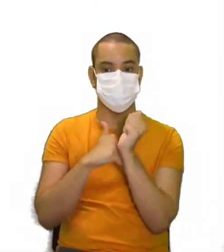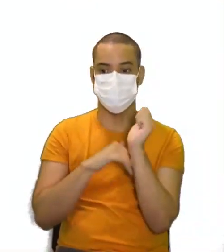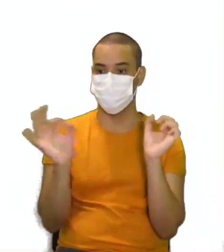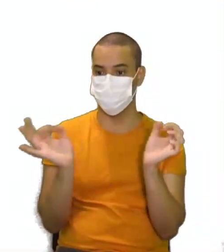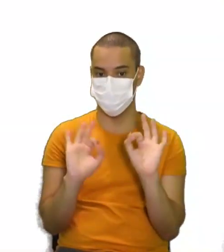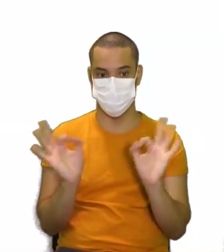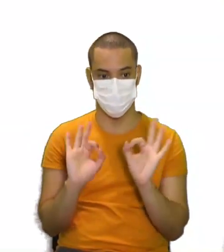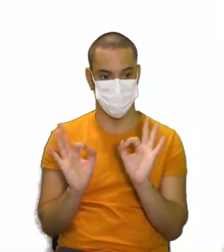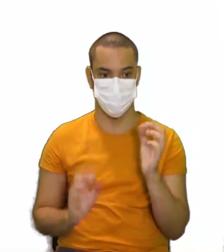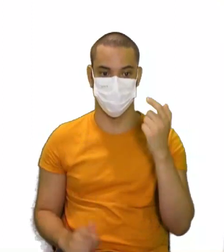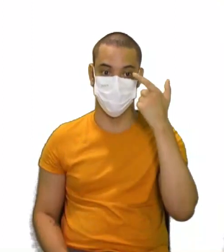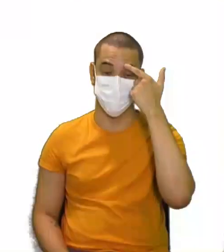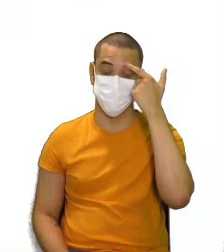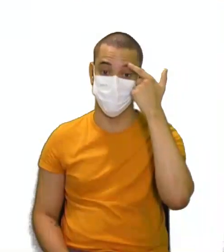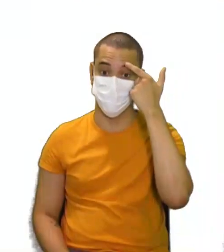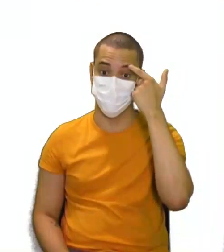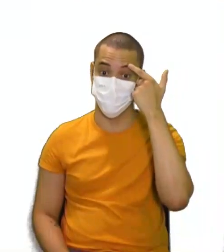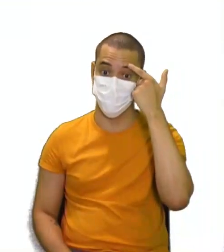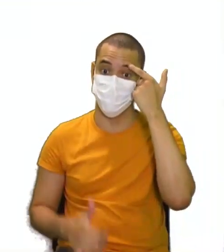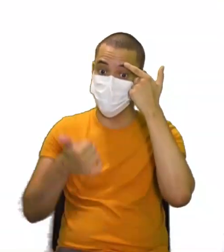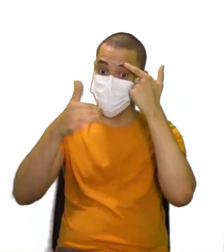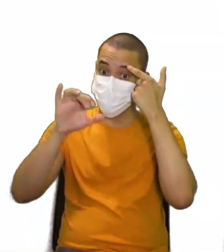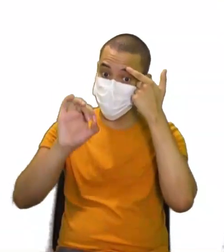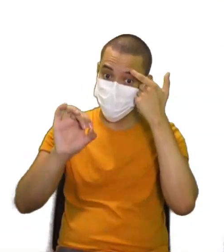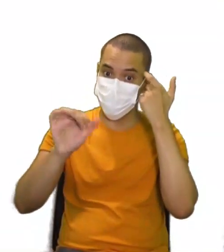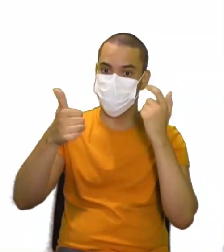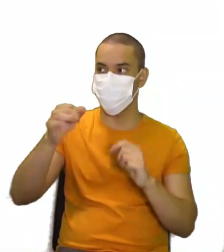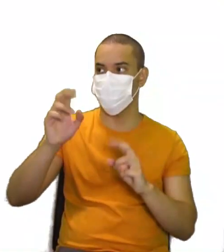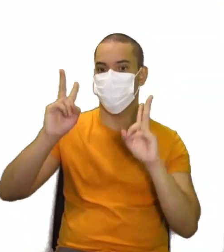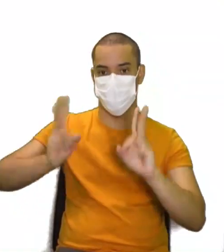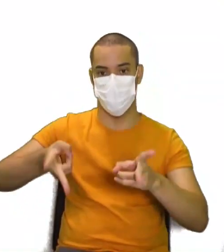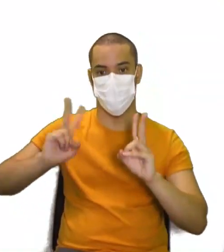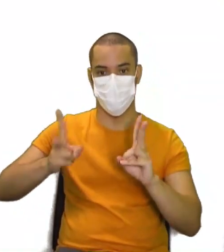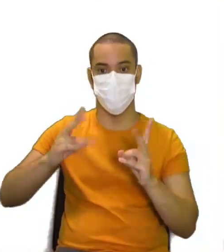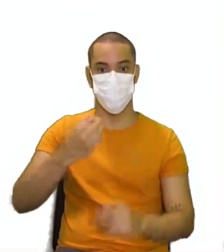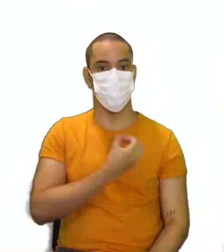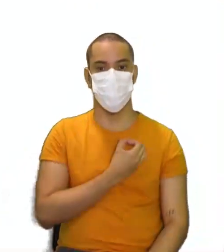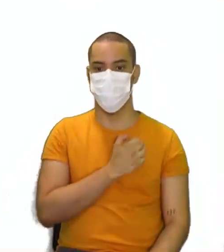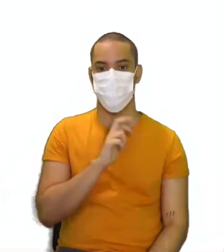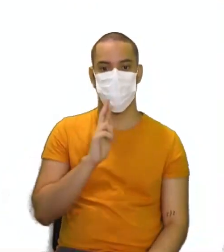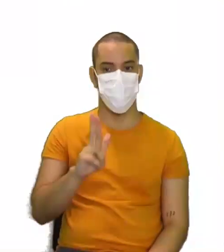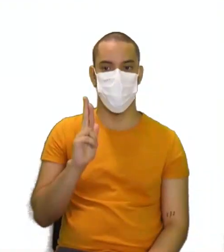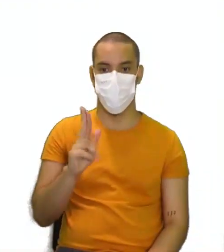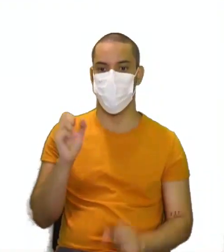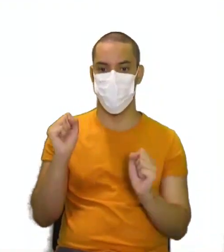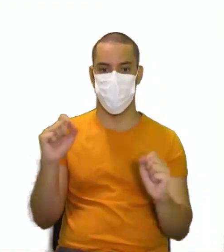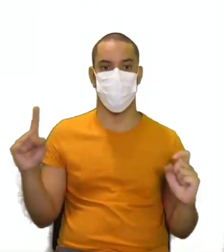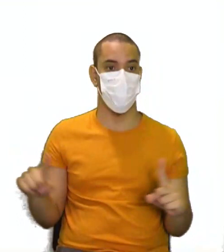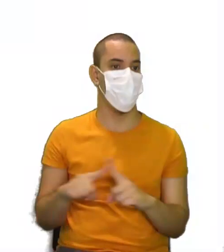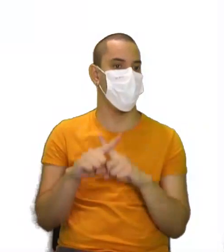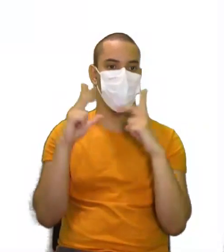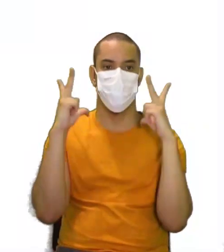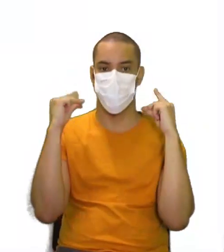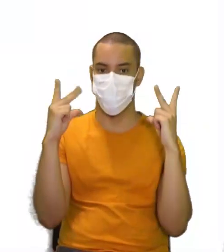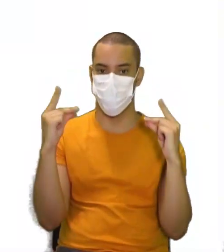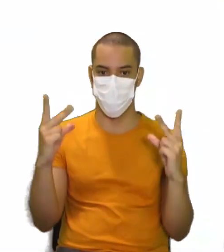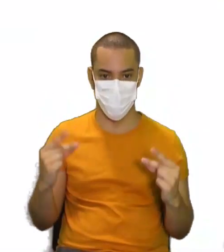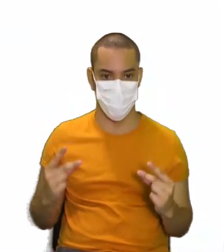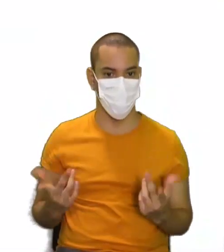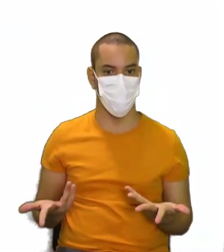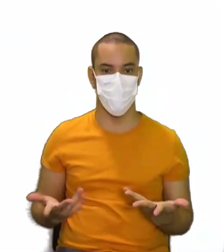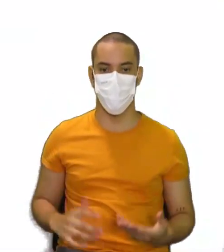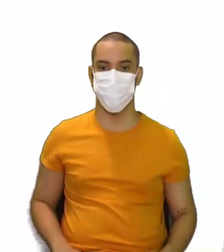nenhum. Potência de 10 só com potência de 10. Número que não é potência de 10 pode multiplicar tranquilamente.